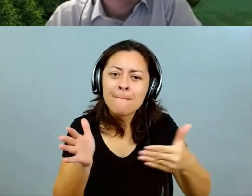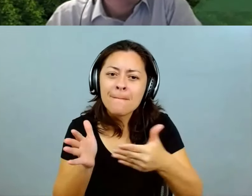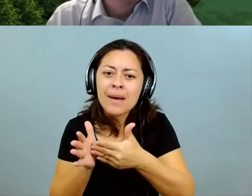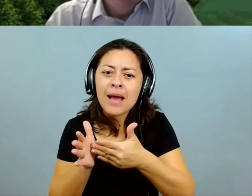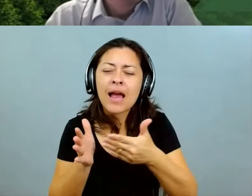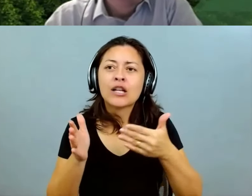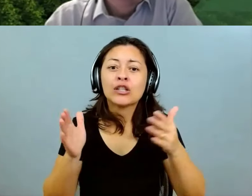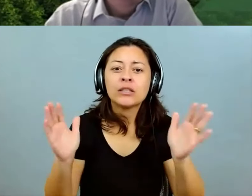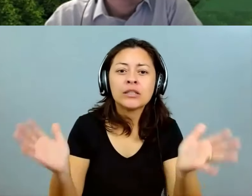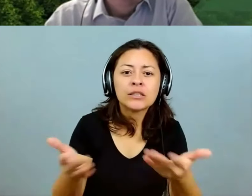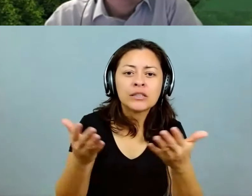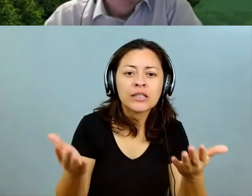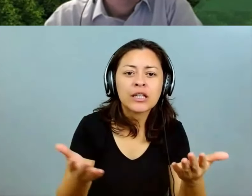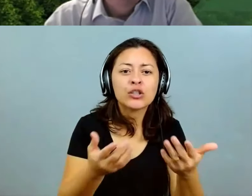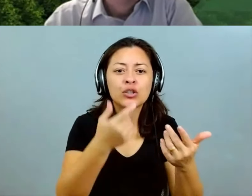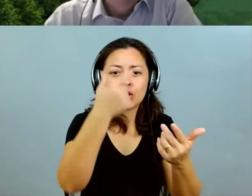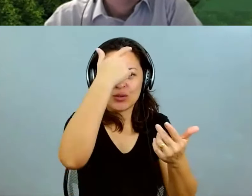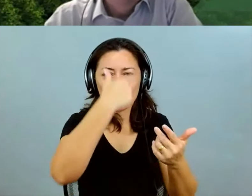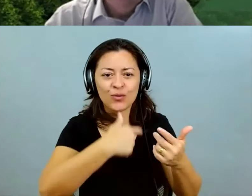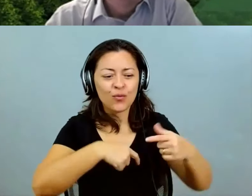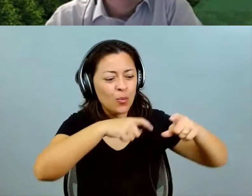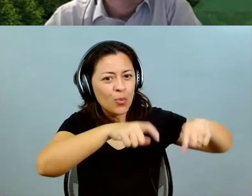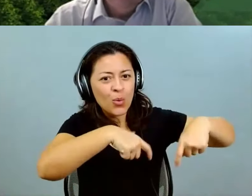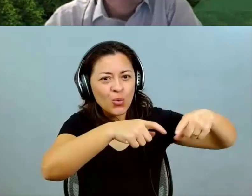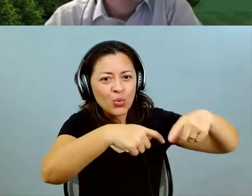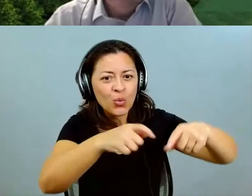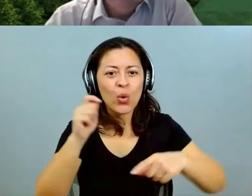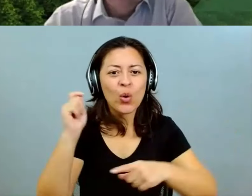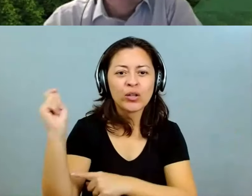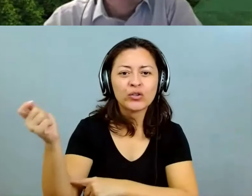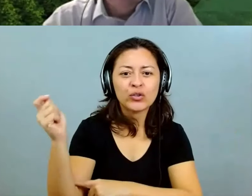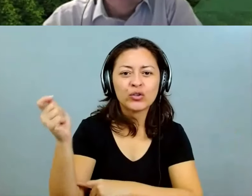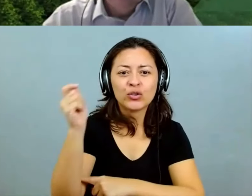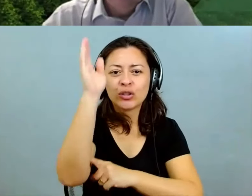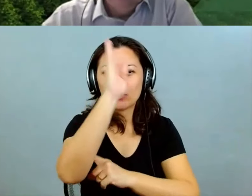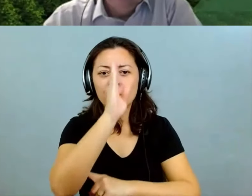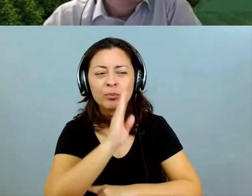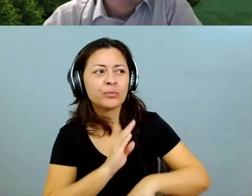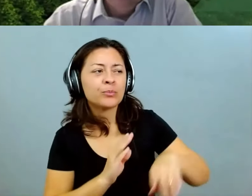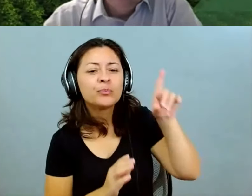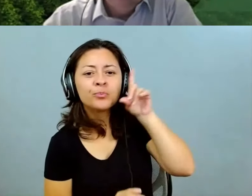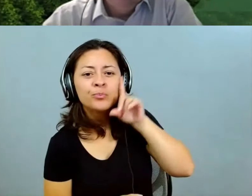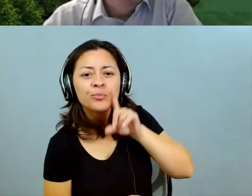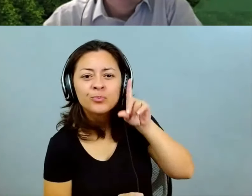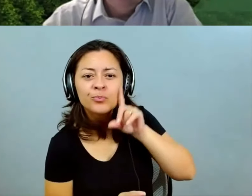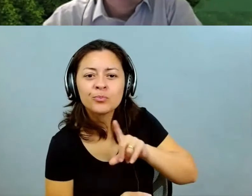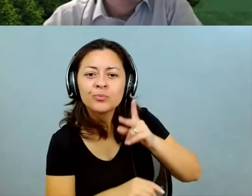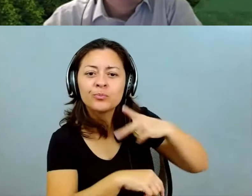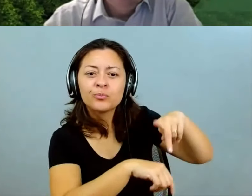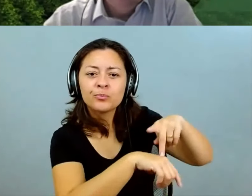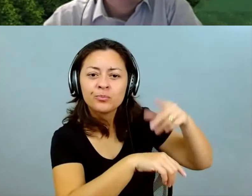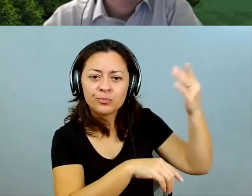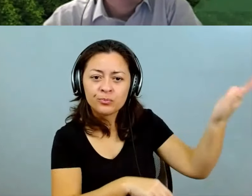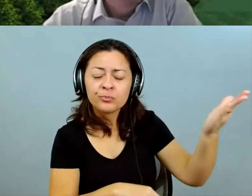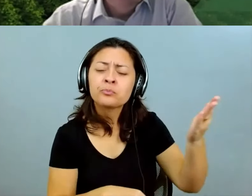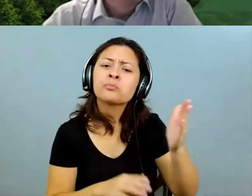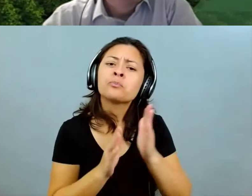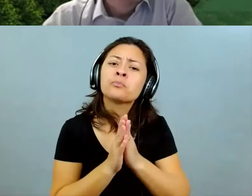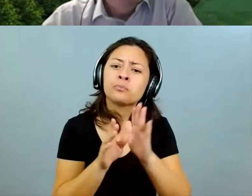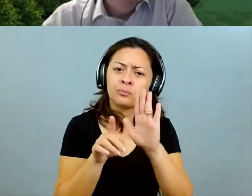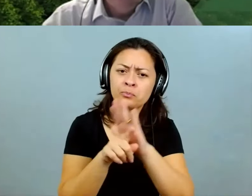incentivo pro produtor plantar no Brasil Argentina Estados Unidos eh queria queria ouvir pavinato como é que